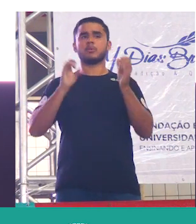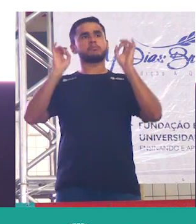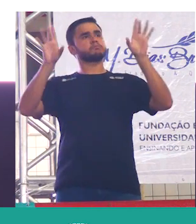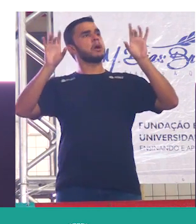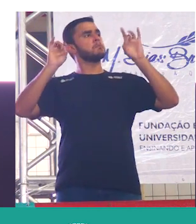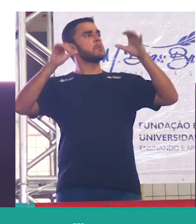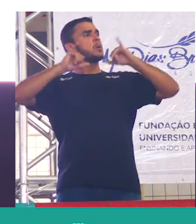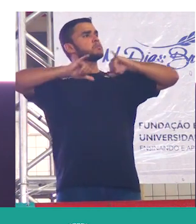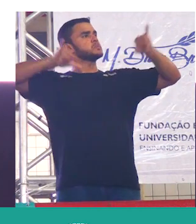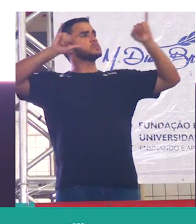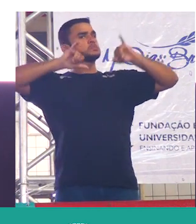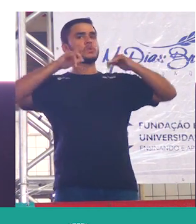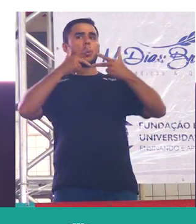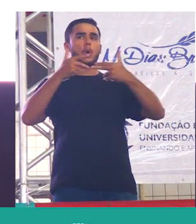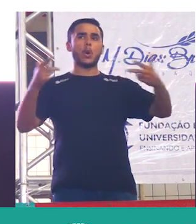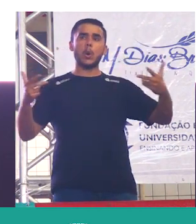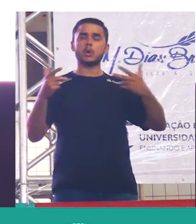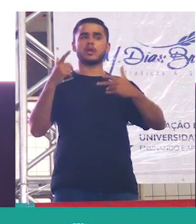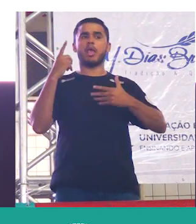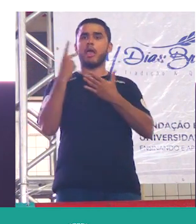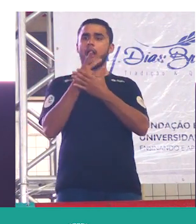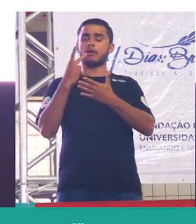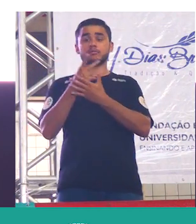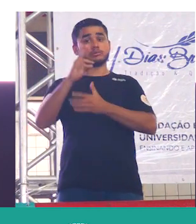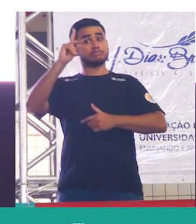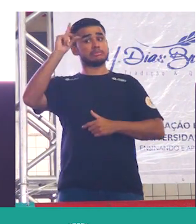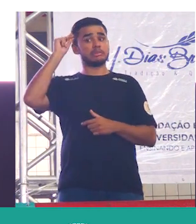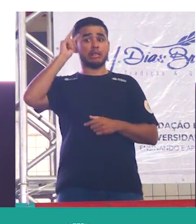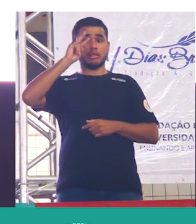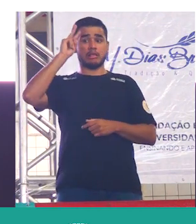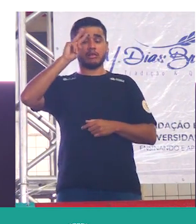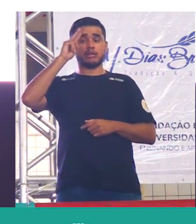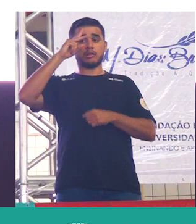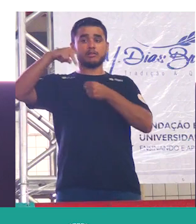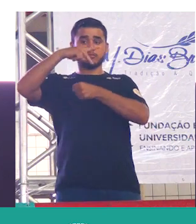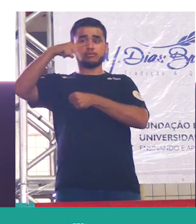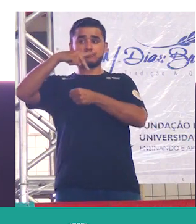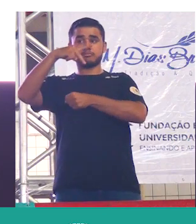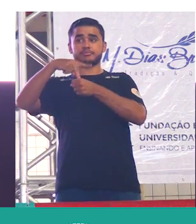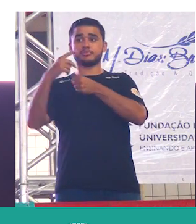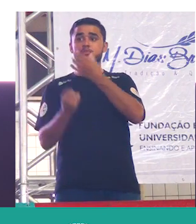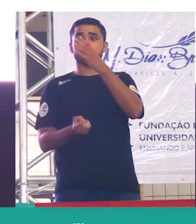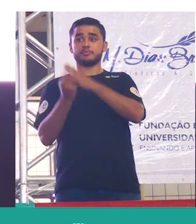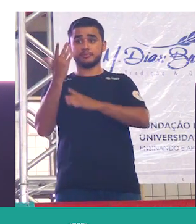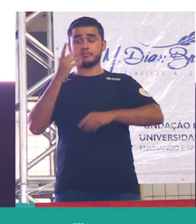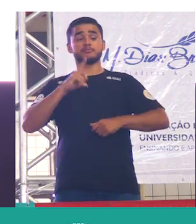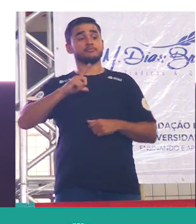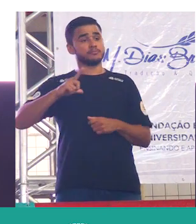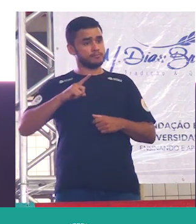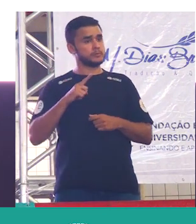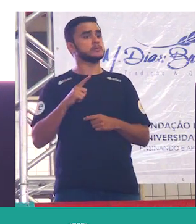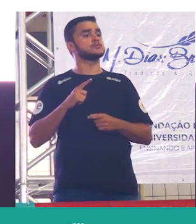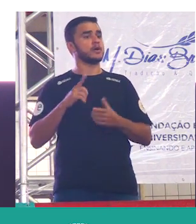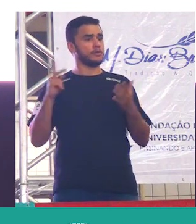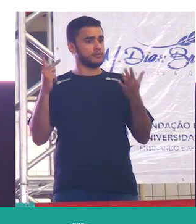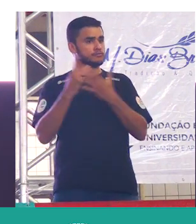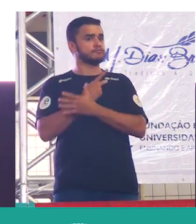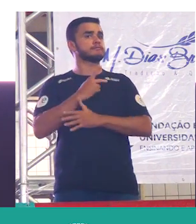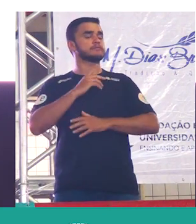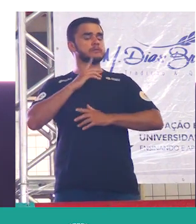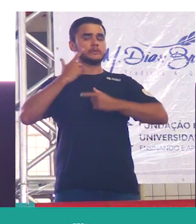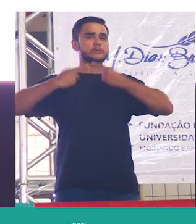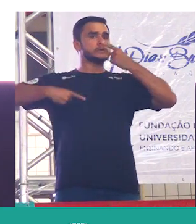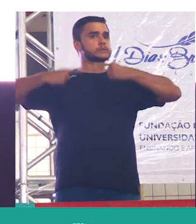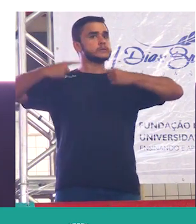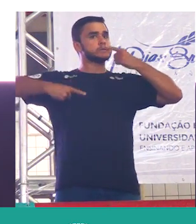polêmicas, imagine naquela época em que foi criada a Petrobras. Foi briga grande, porque